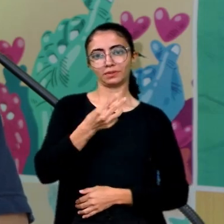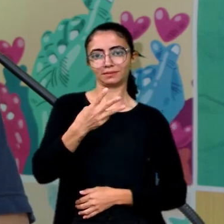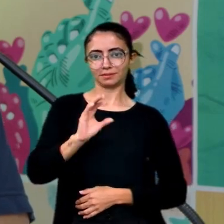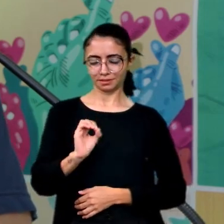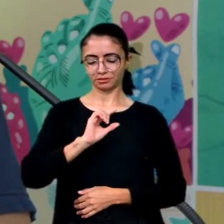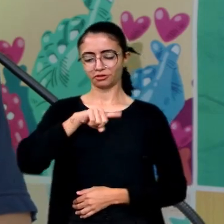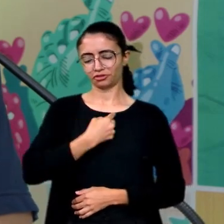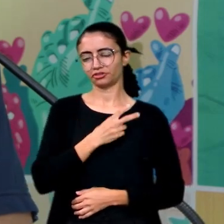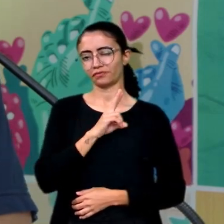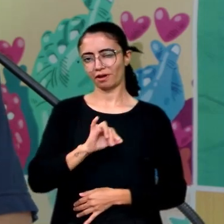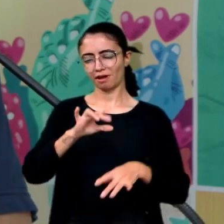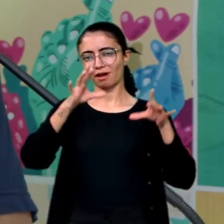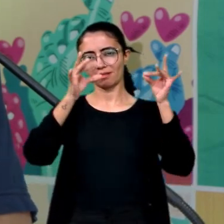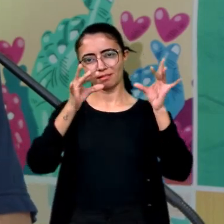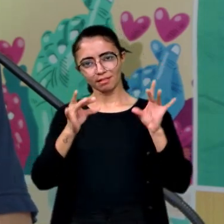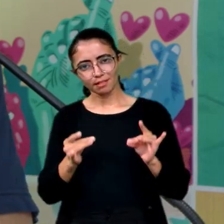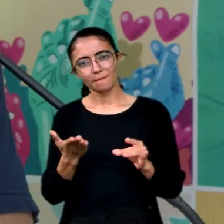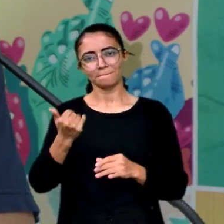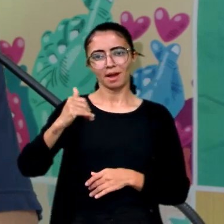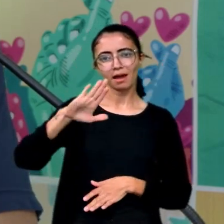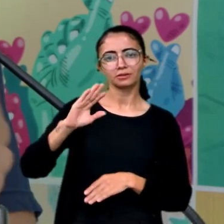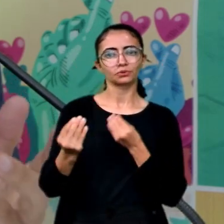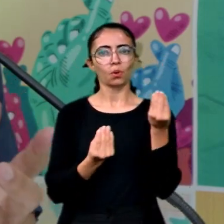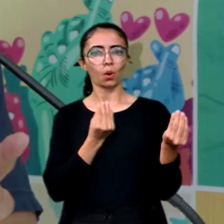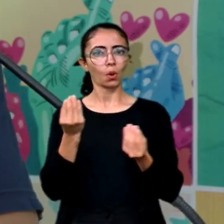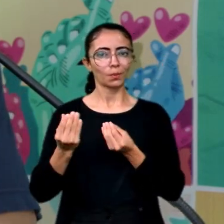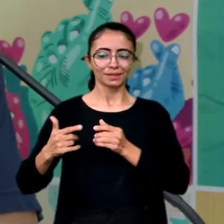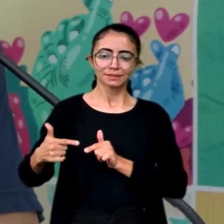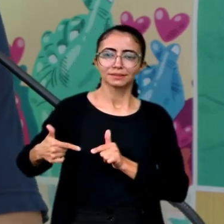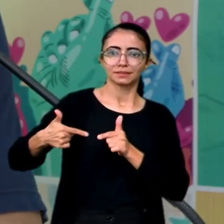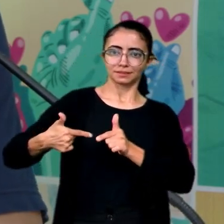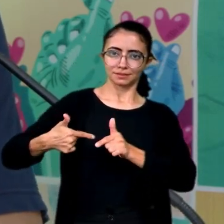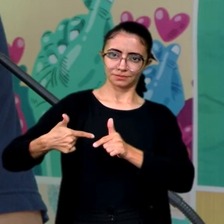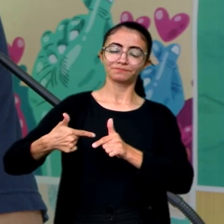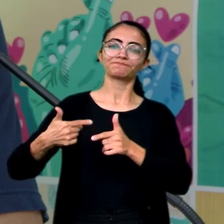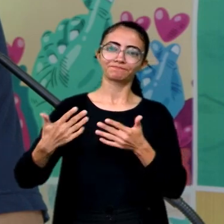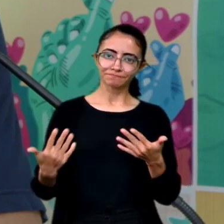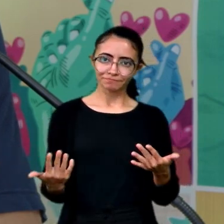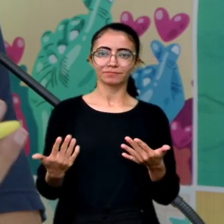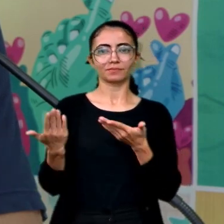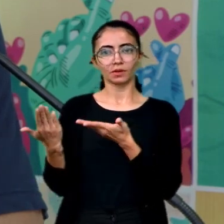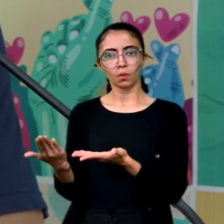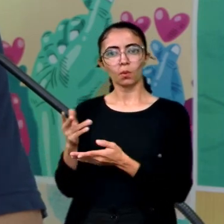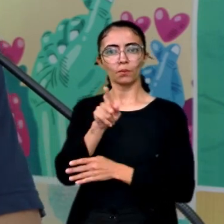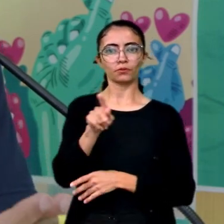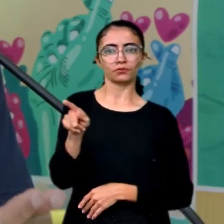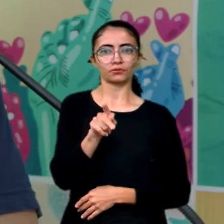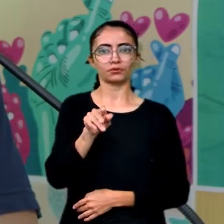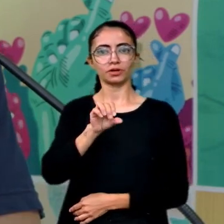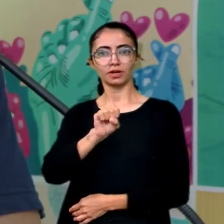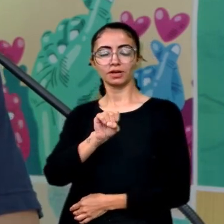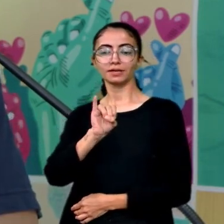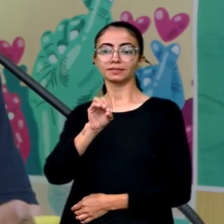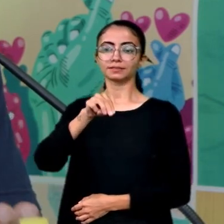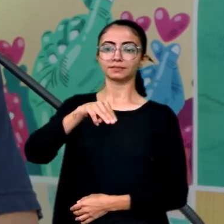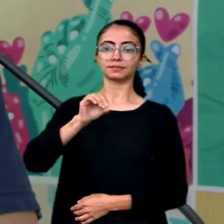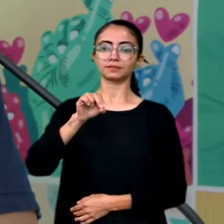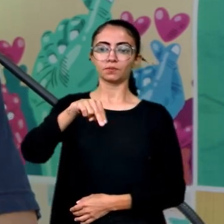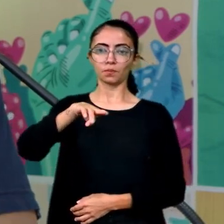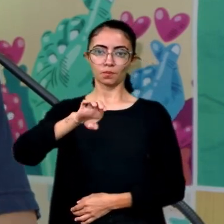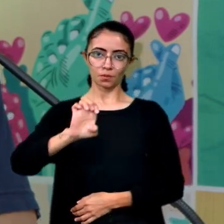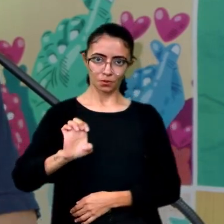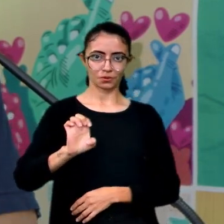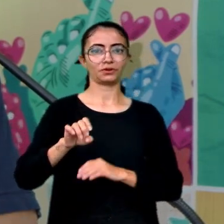iniciativa, isso muito de uma forma clara e especial aqui com a professora Simone Pinheiro, que é do IFB